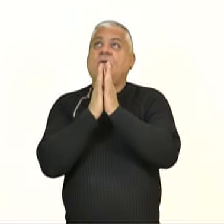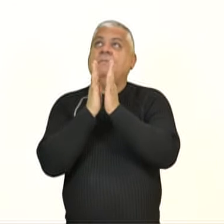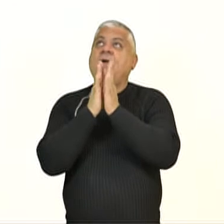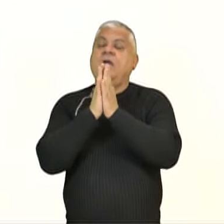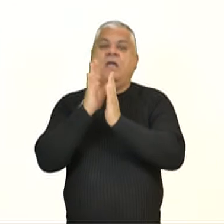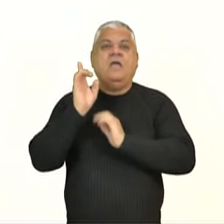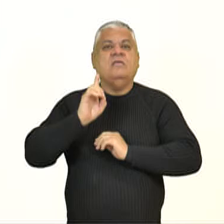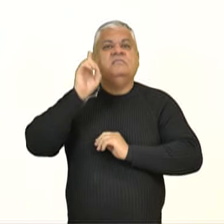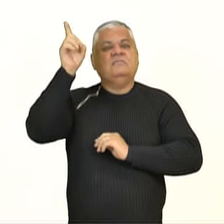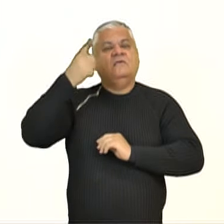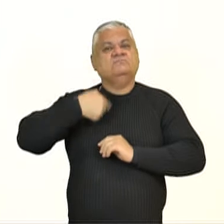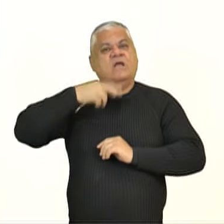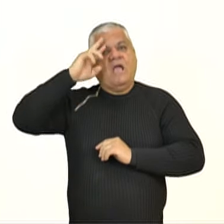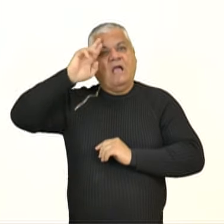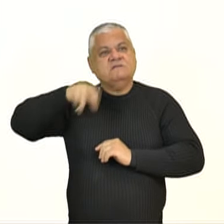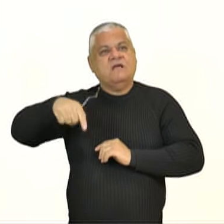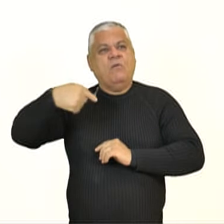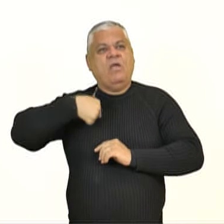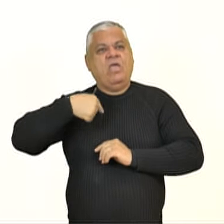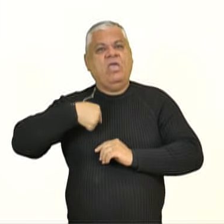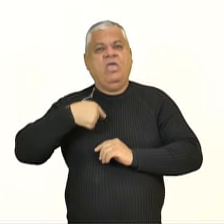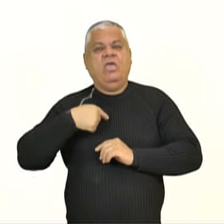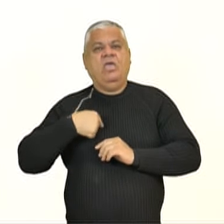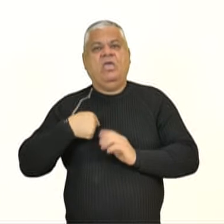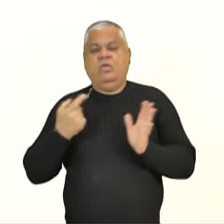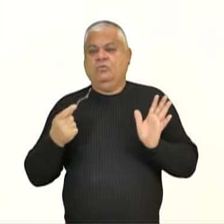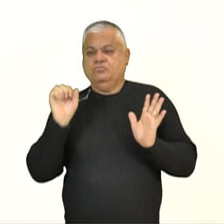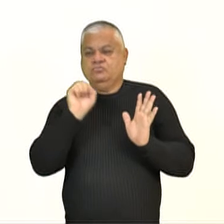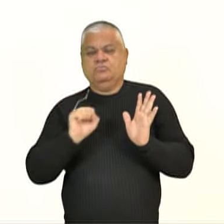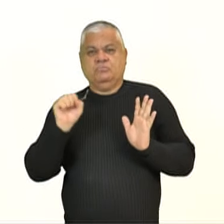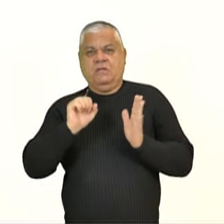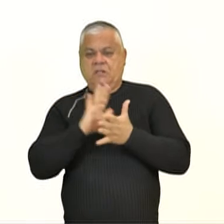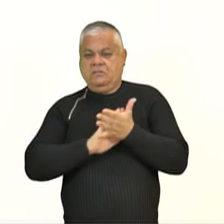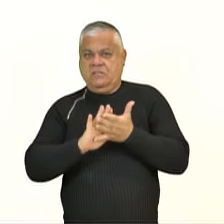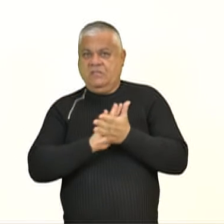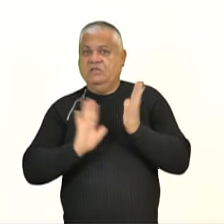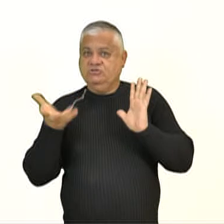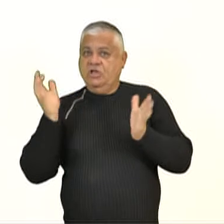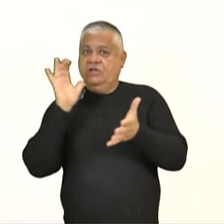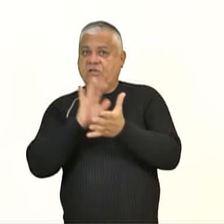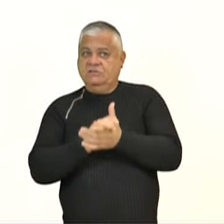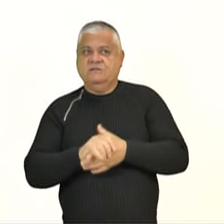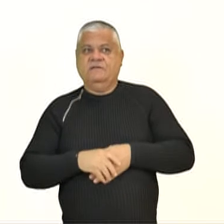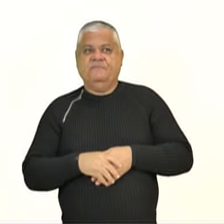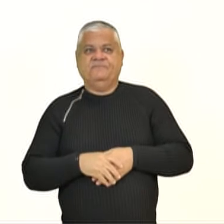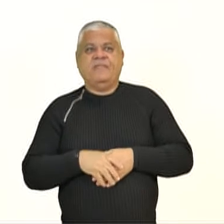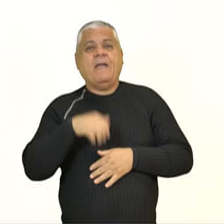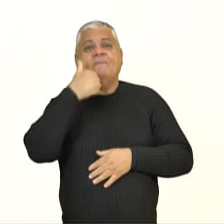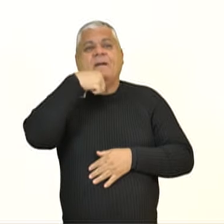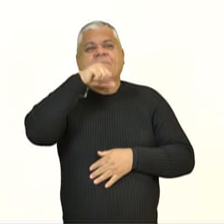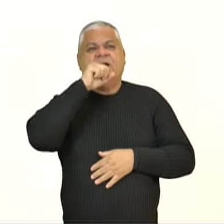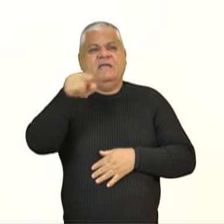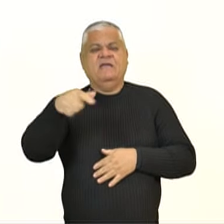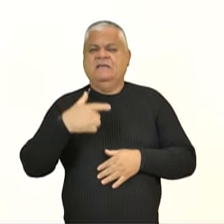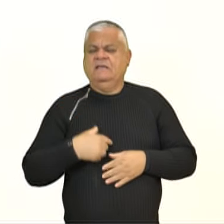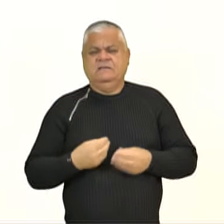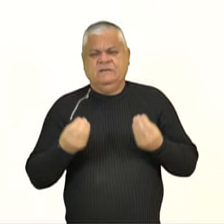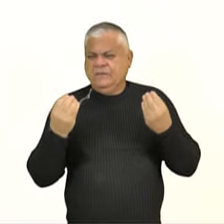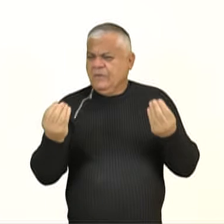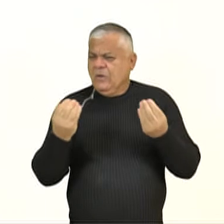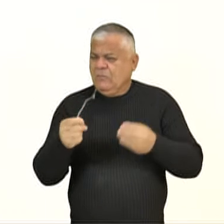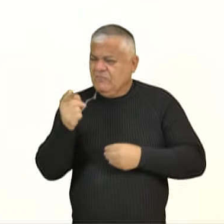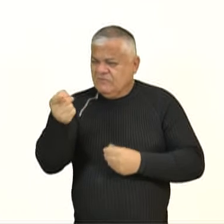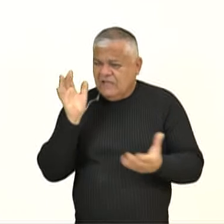é razão de eu não estar tão singela. A mãe: olha de ali o meu pesar, como queres